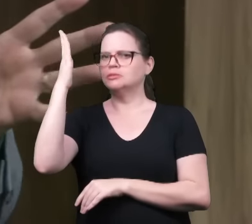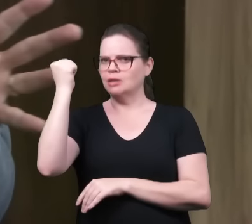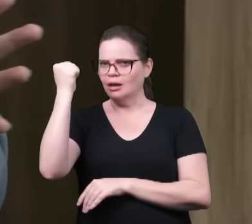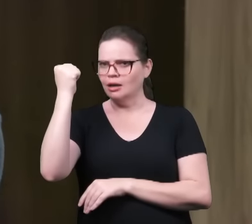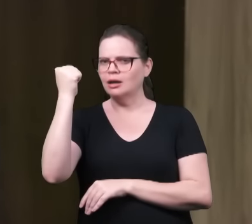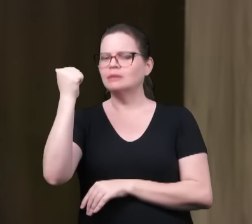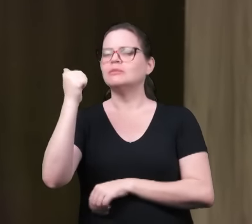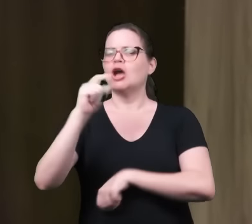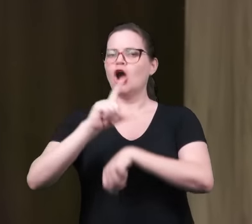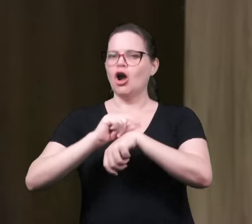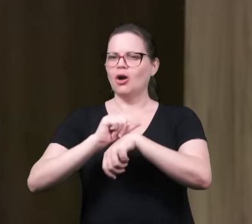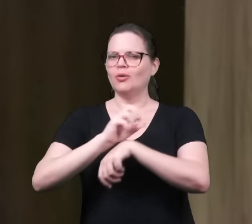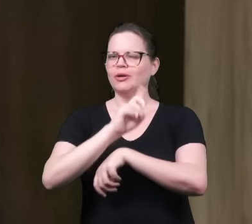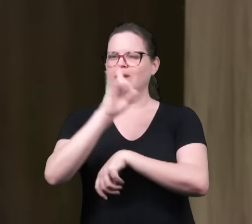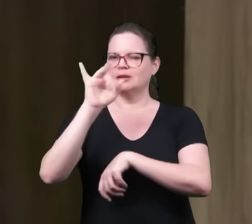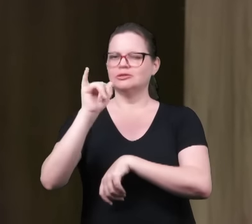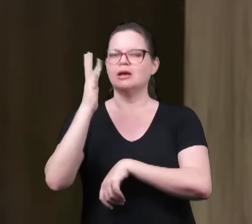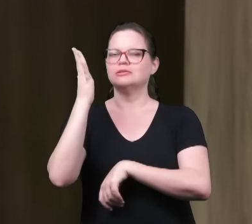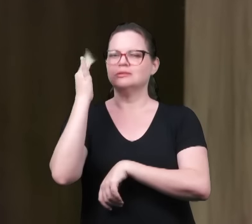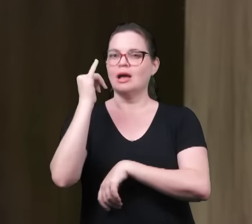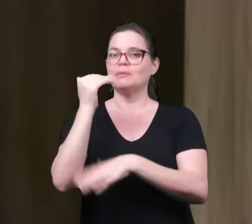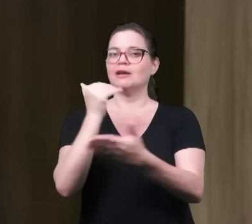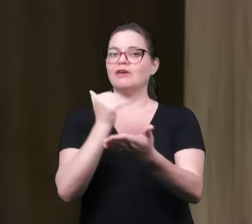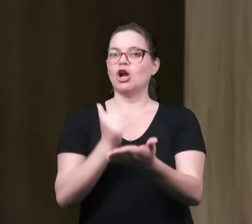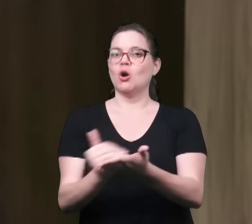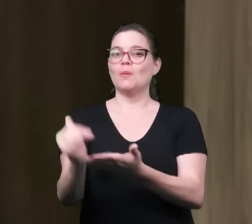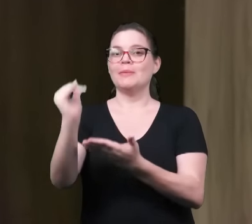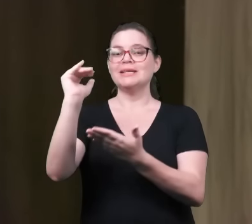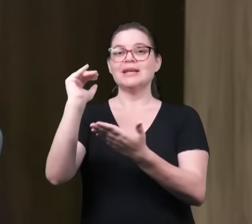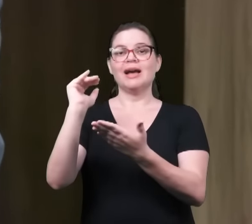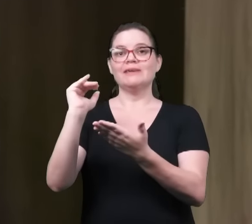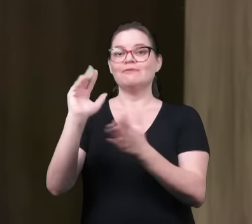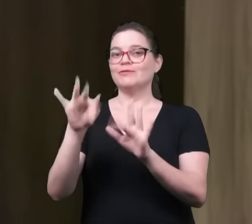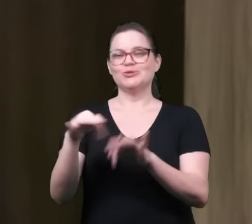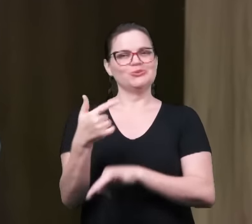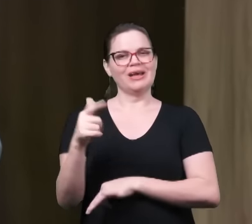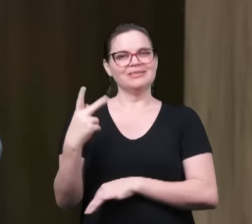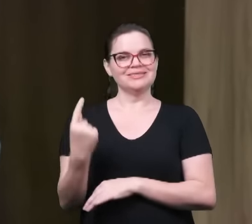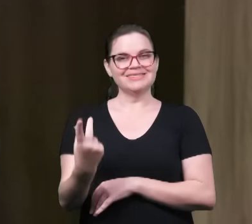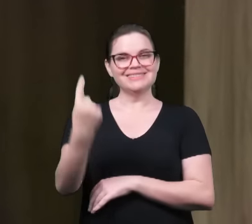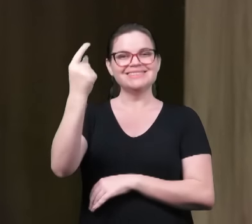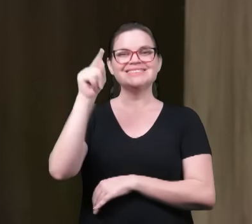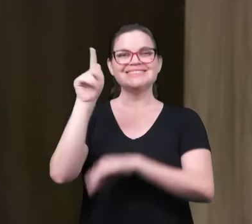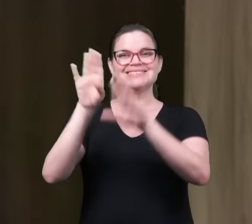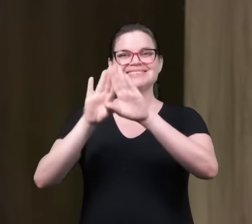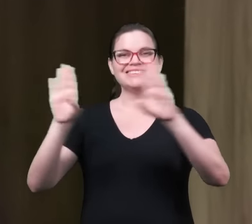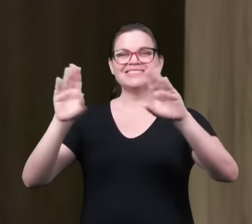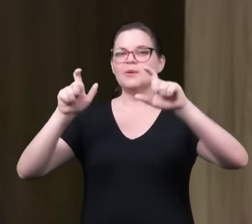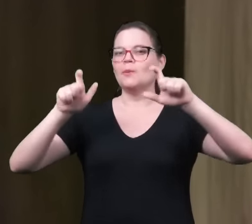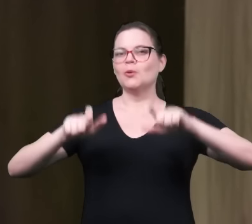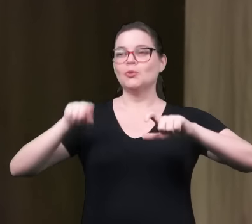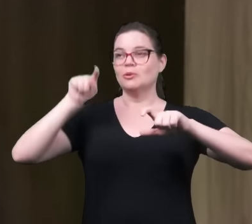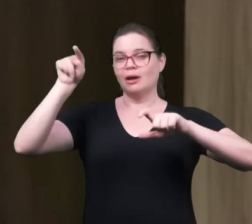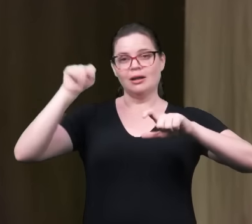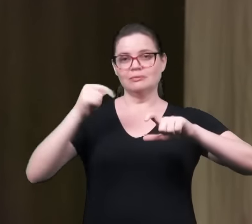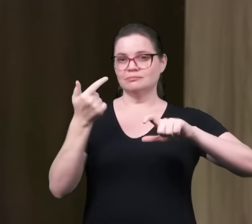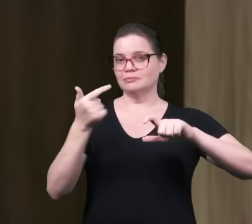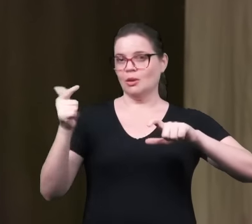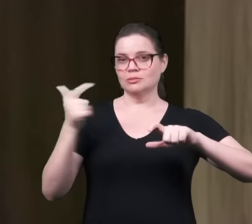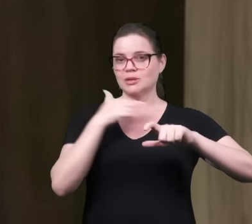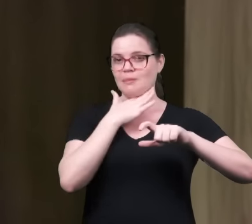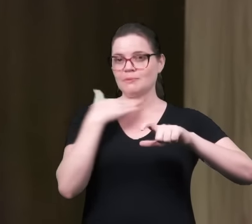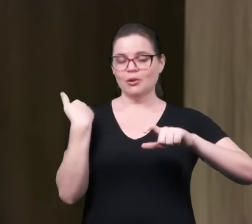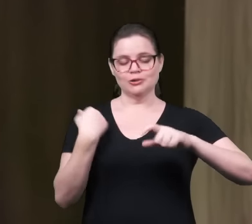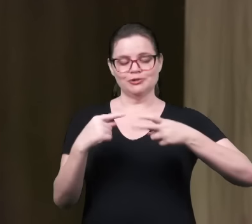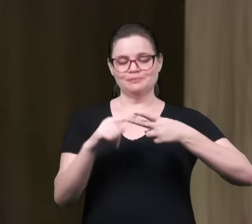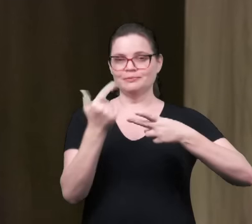que não vai terminar. É um encontro por toda a eternidade num lugar que não vai ter morte, não